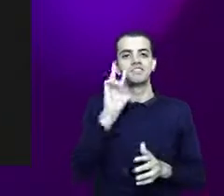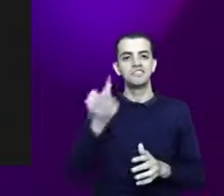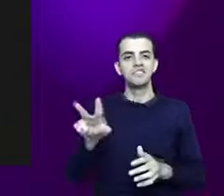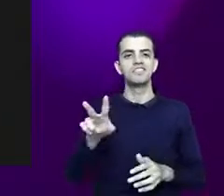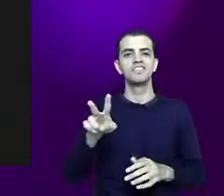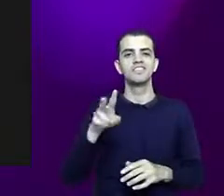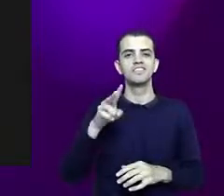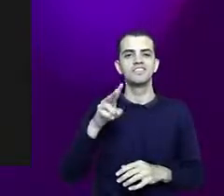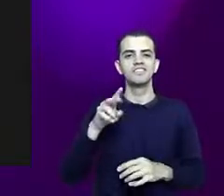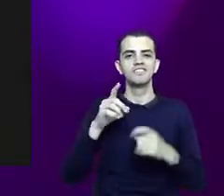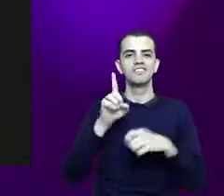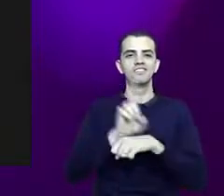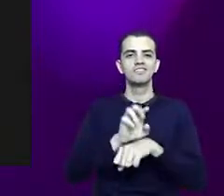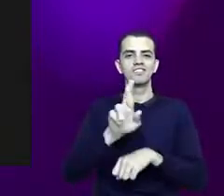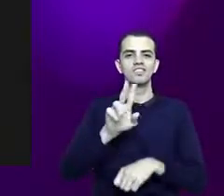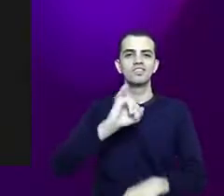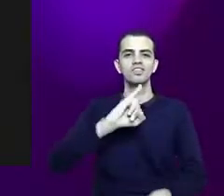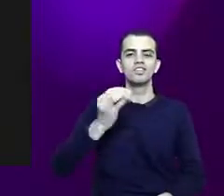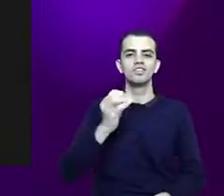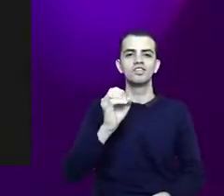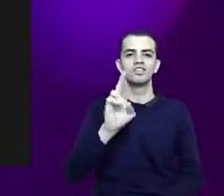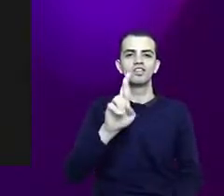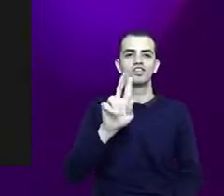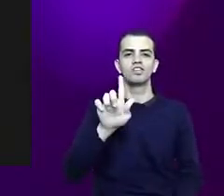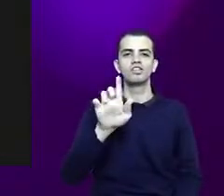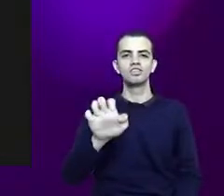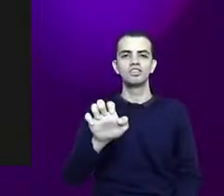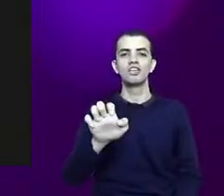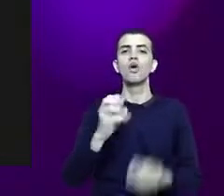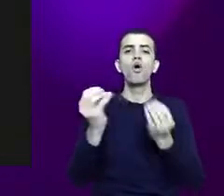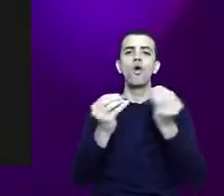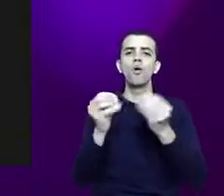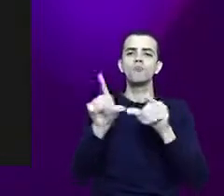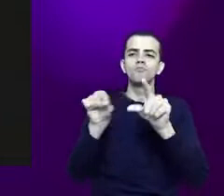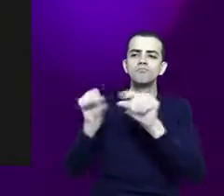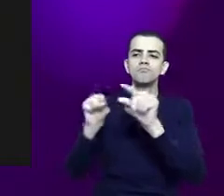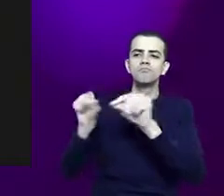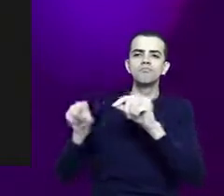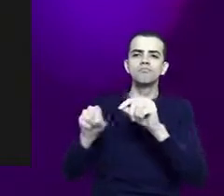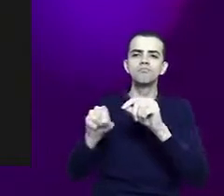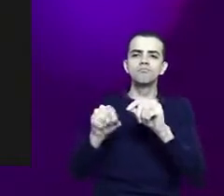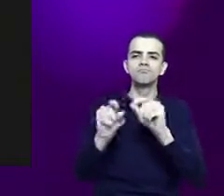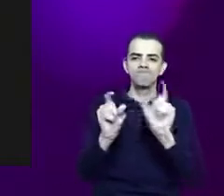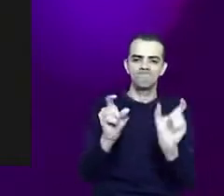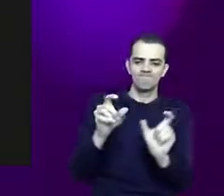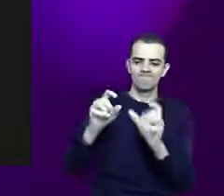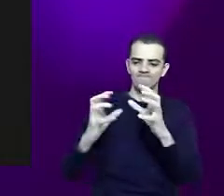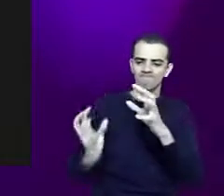assunto. Como que o senhor escolheria os implantes nesse caso, doutor Jorge?